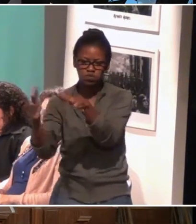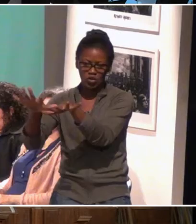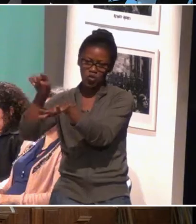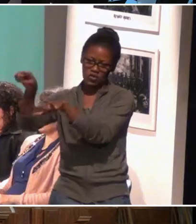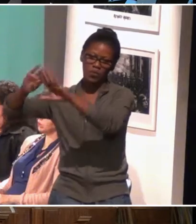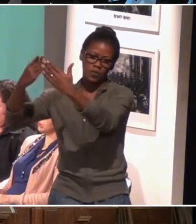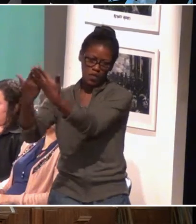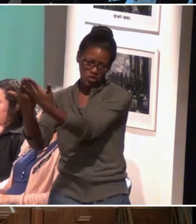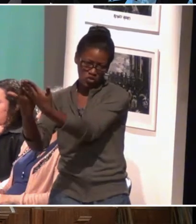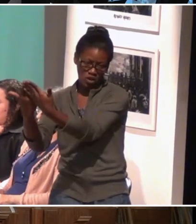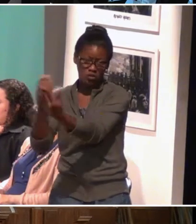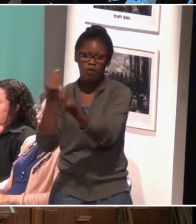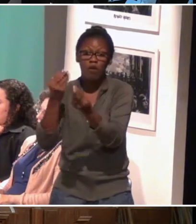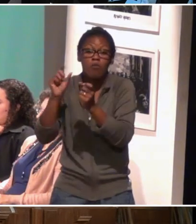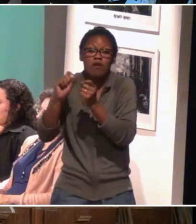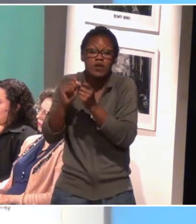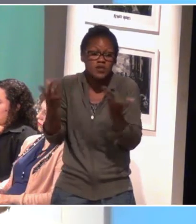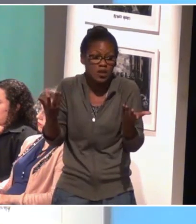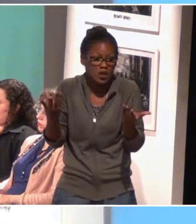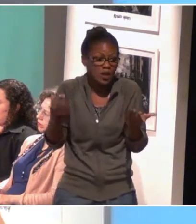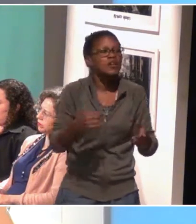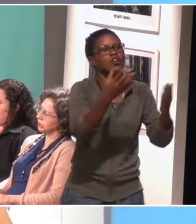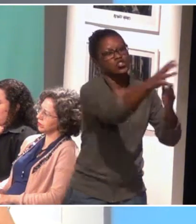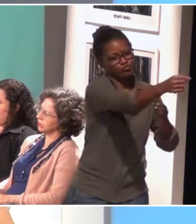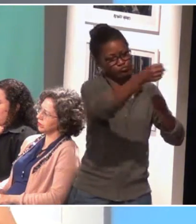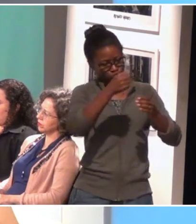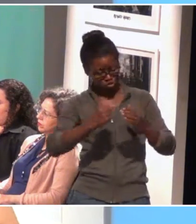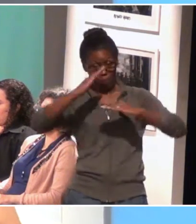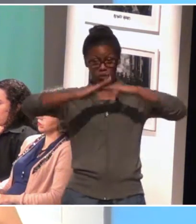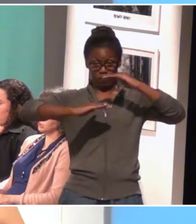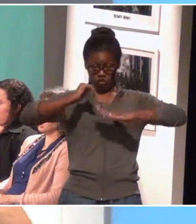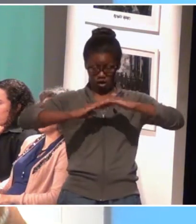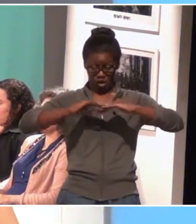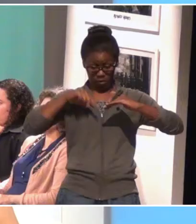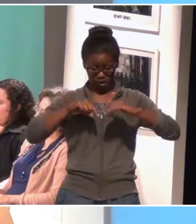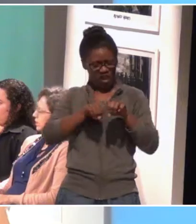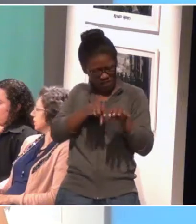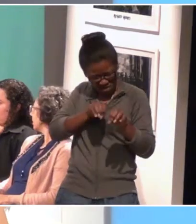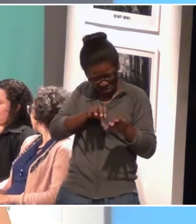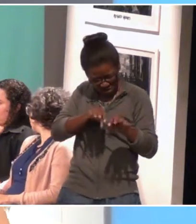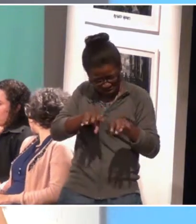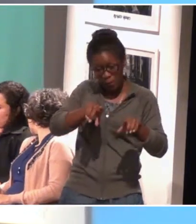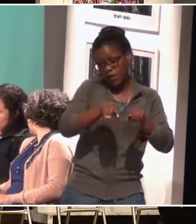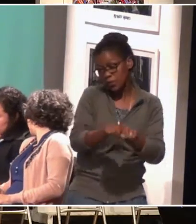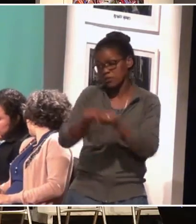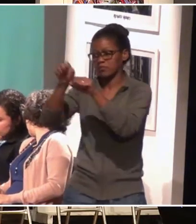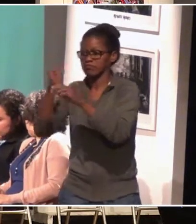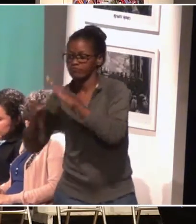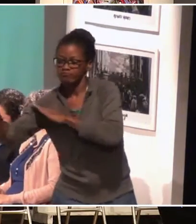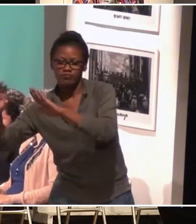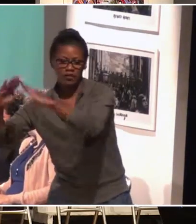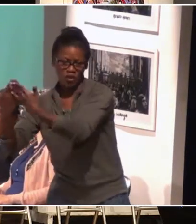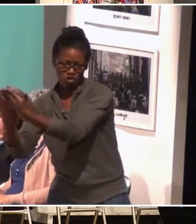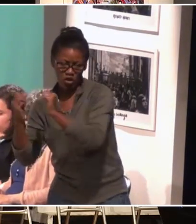trazer esses profissionais do CAIS forma, traz esses profissionais para a rede e faz esse trabalho. Porém, com essa